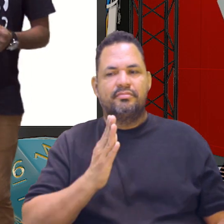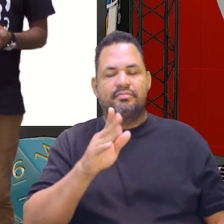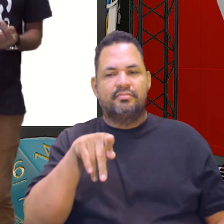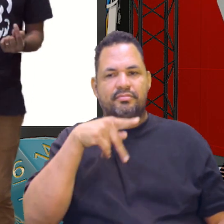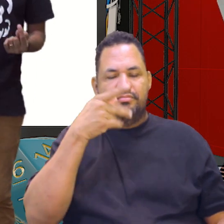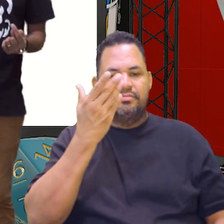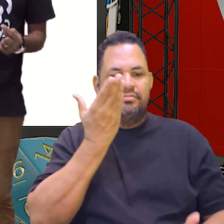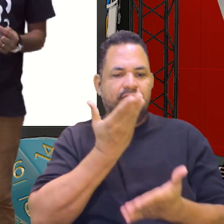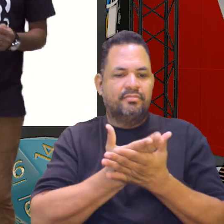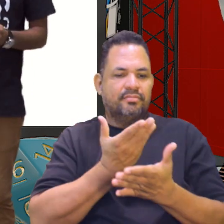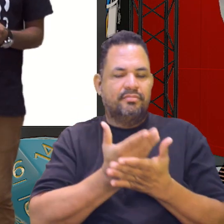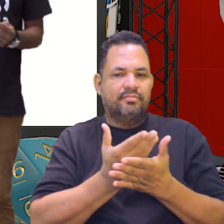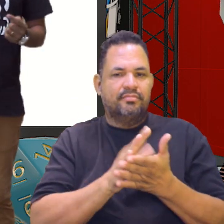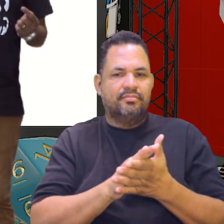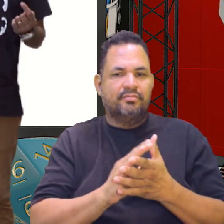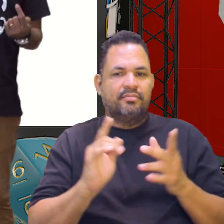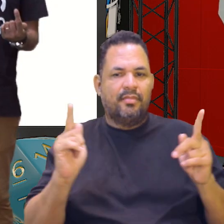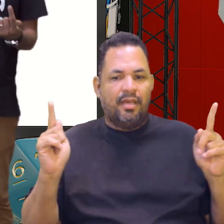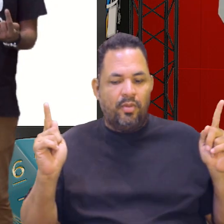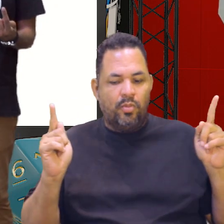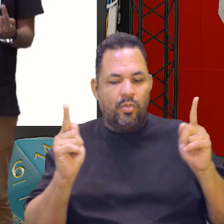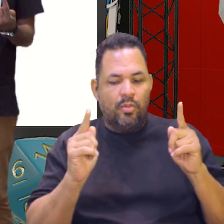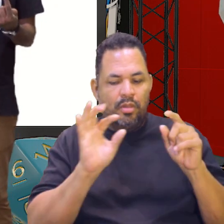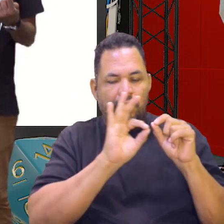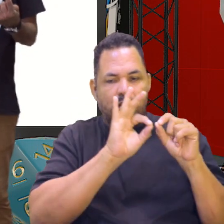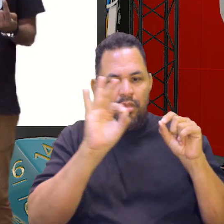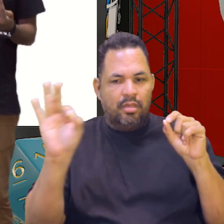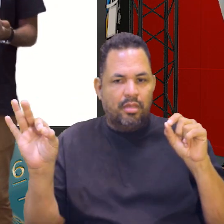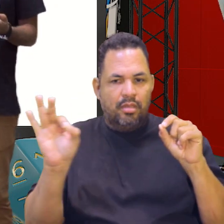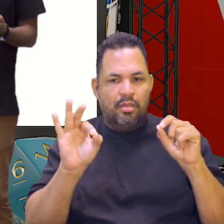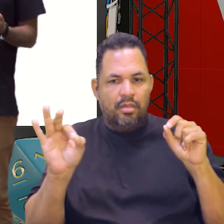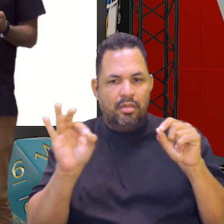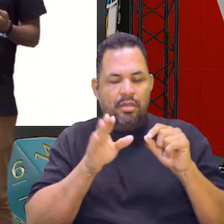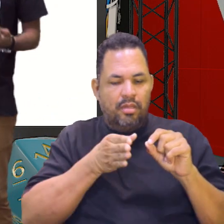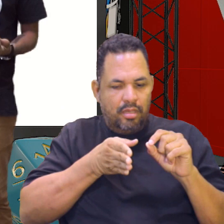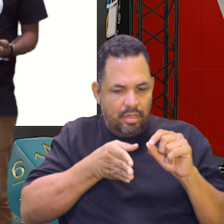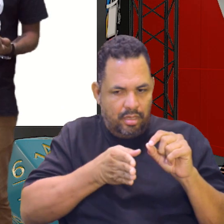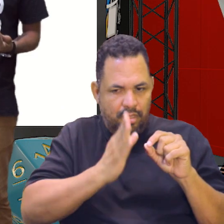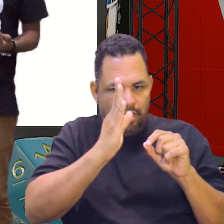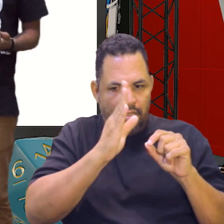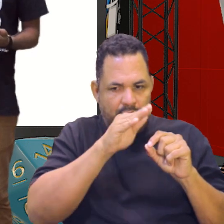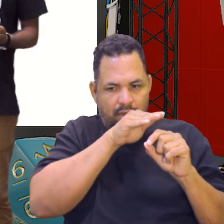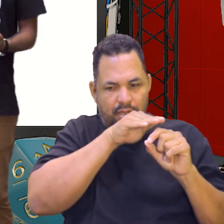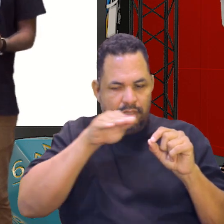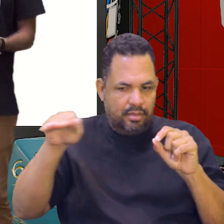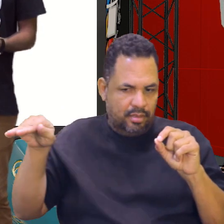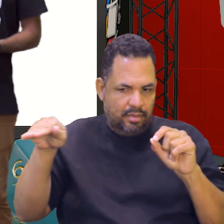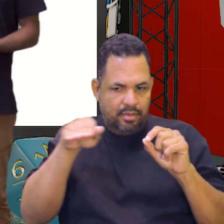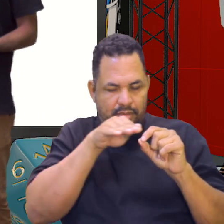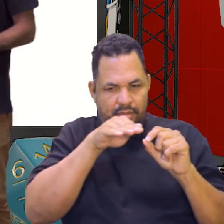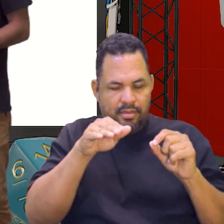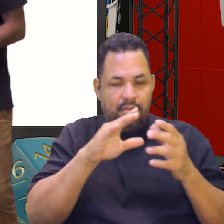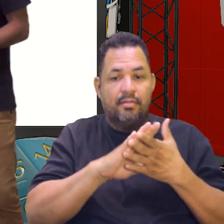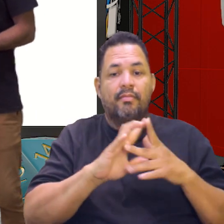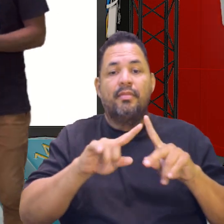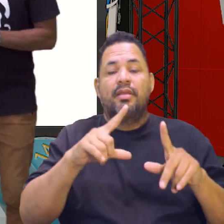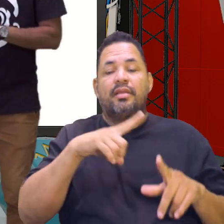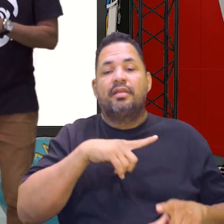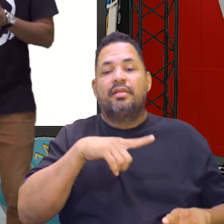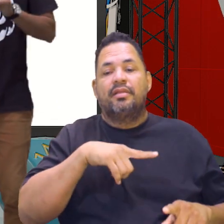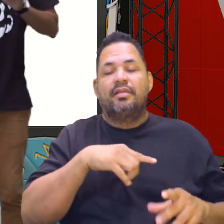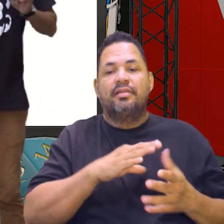uma das aulas de geometria analítica, que a menor distância entre dois pontos é uma linha reta. Mas temos um